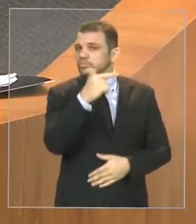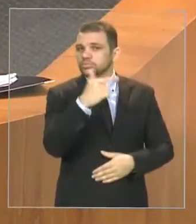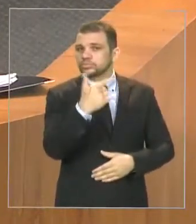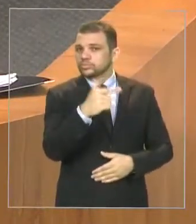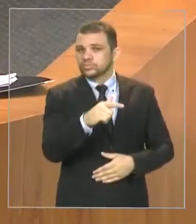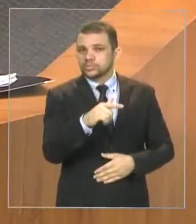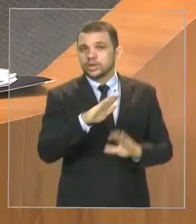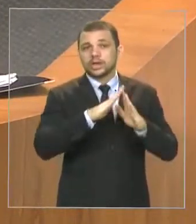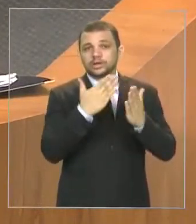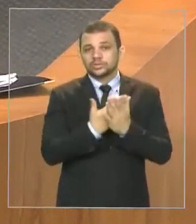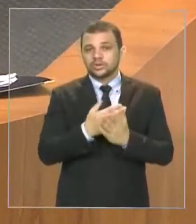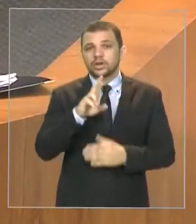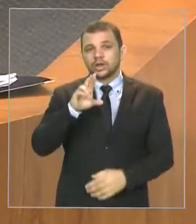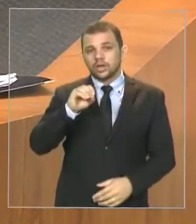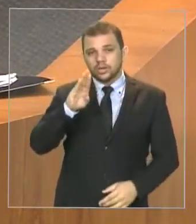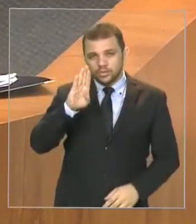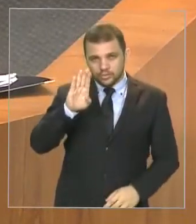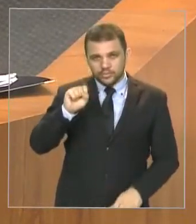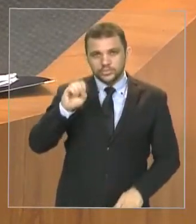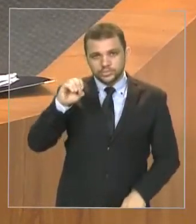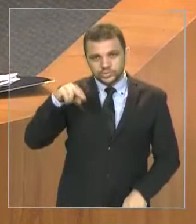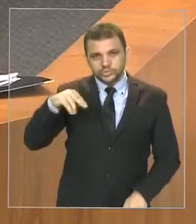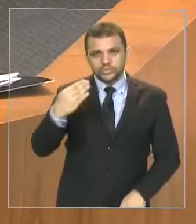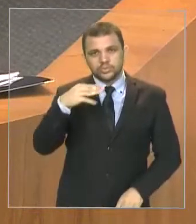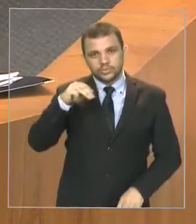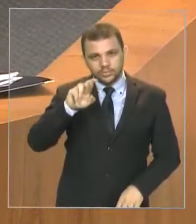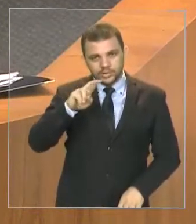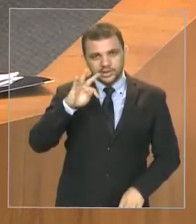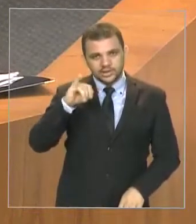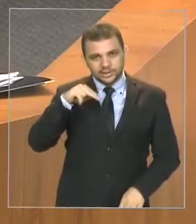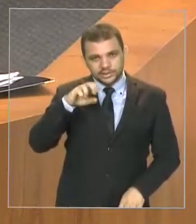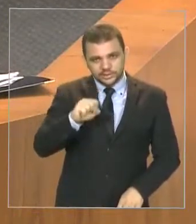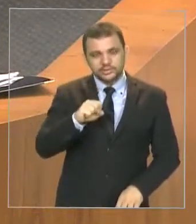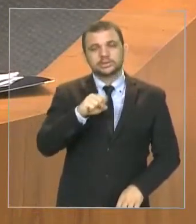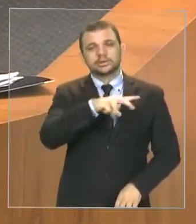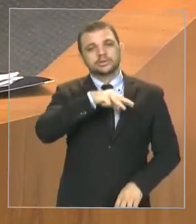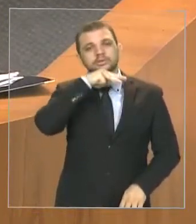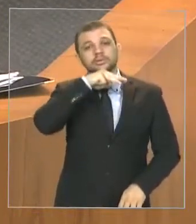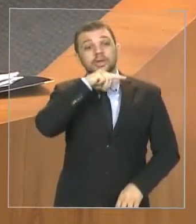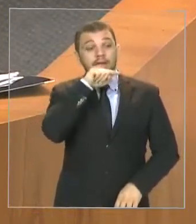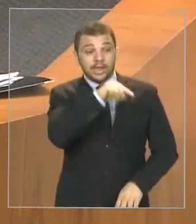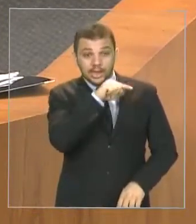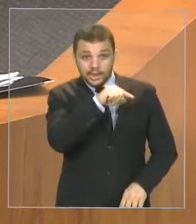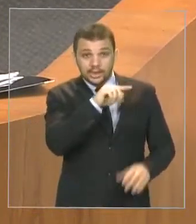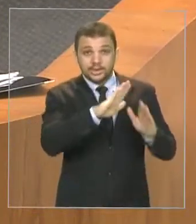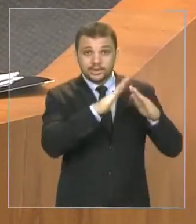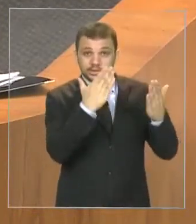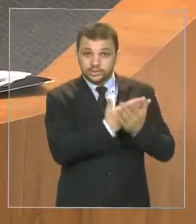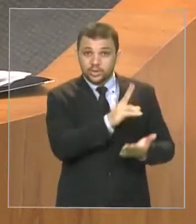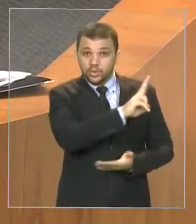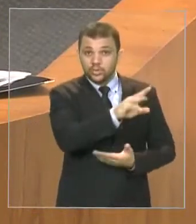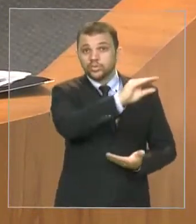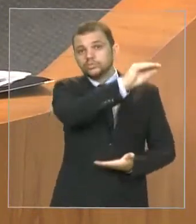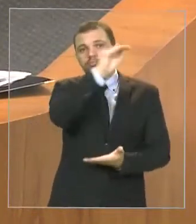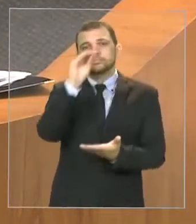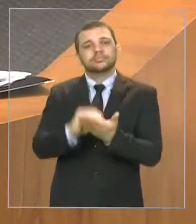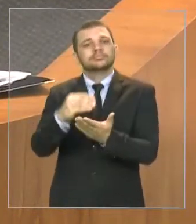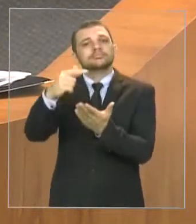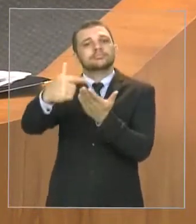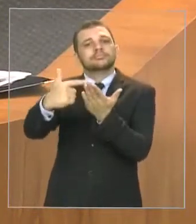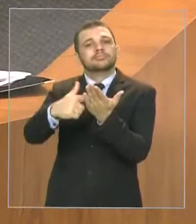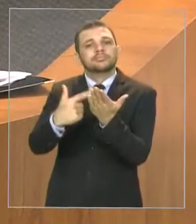Maiobão. E essa escola, senhoras e senhores, consta na relação, está aqui na